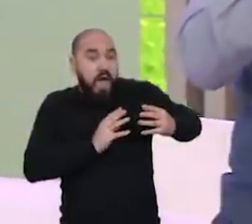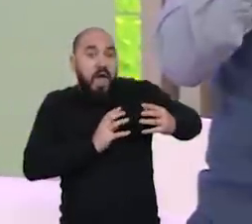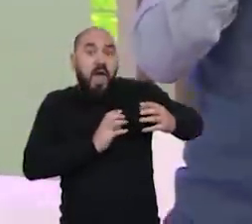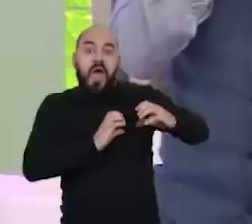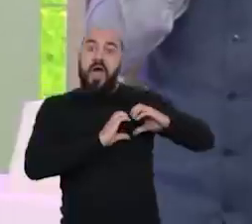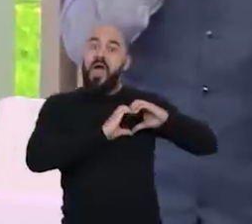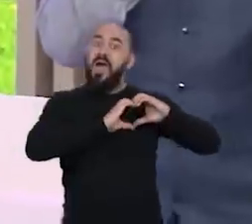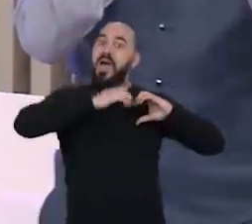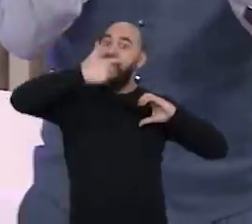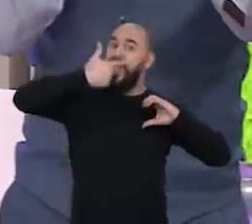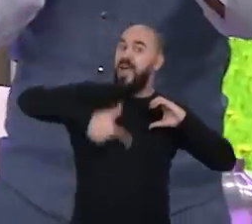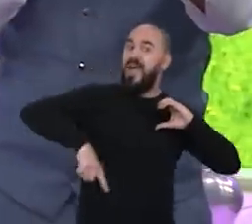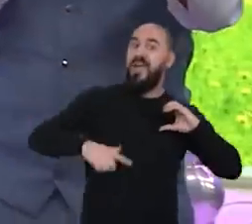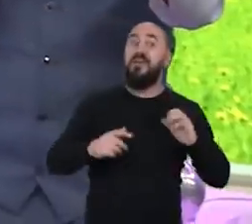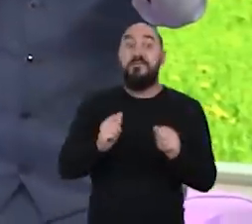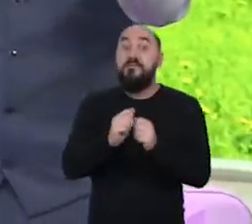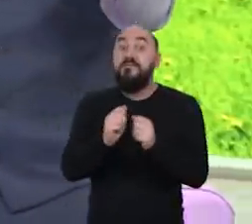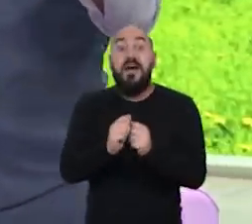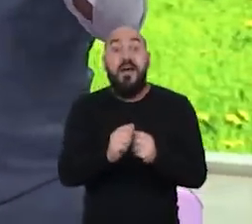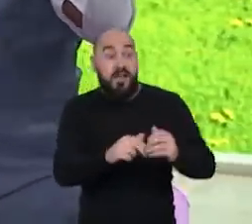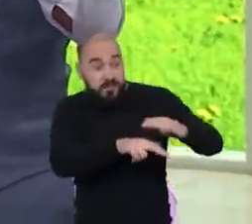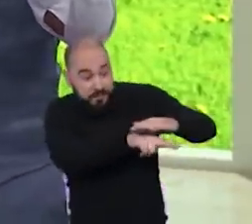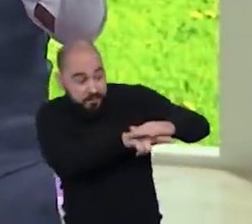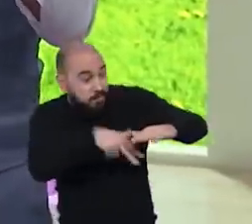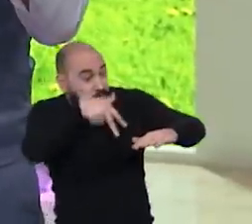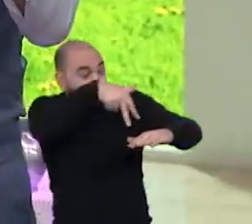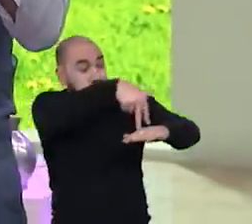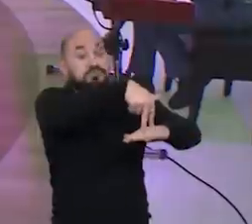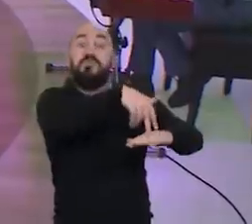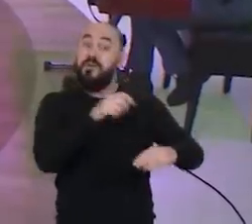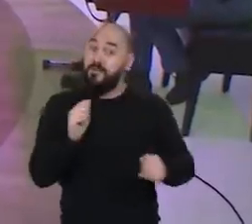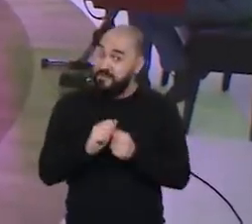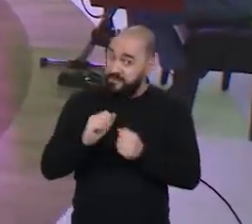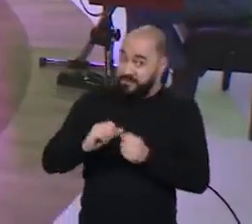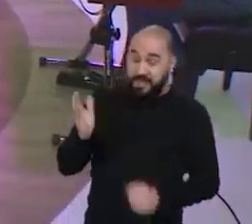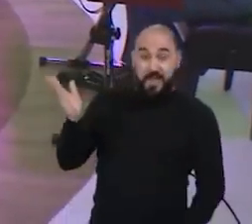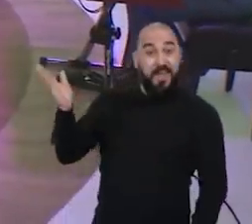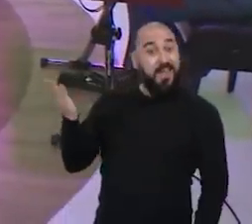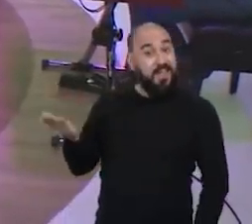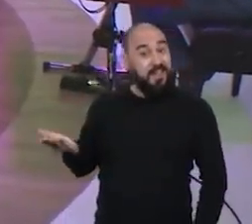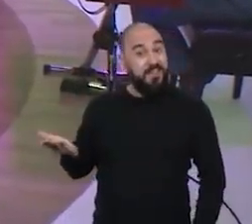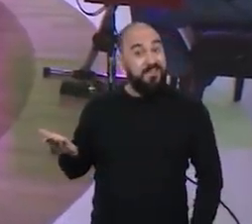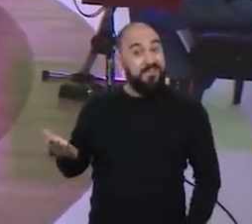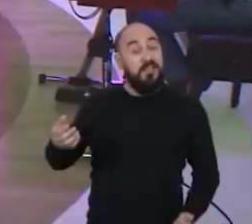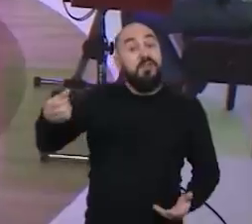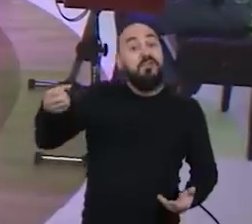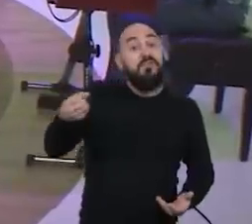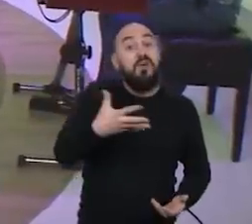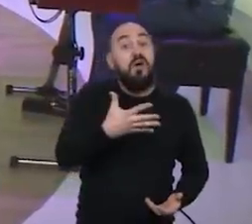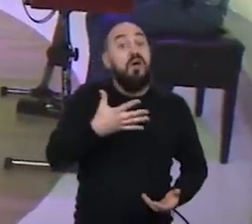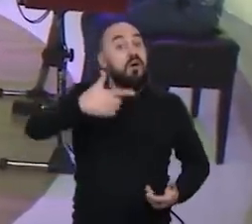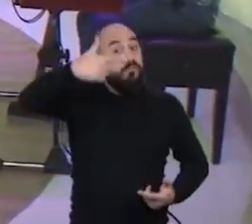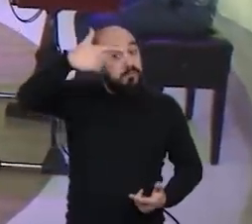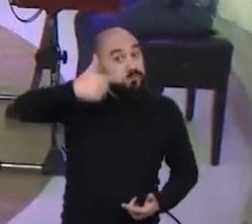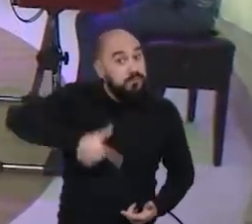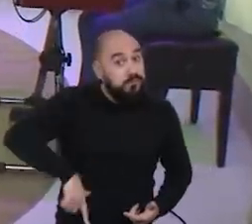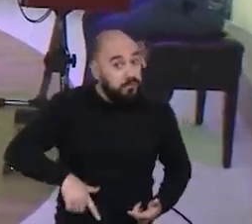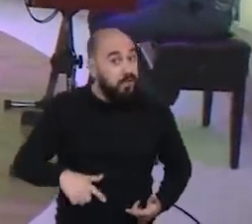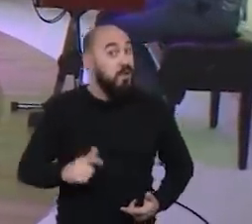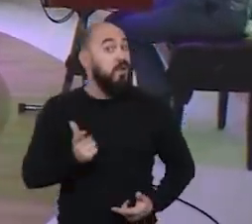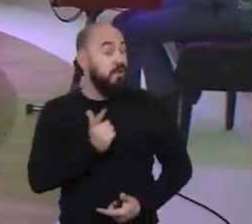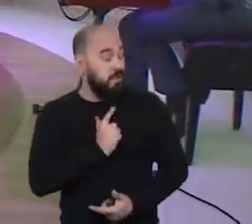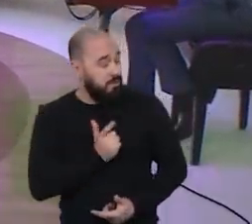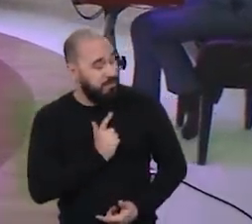morto reviver. Deus faz tudo novo, de novo,